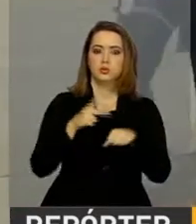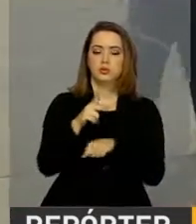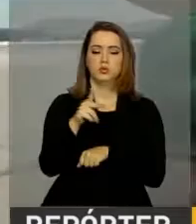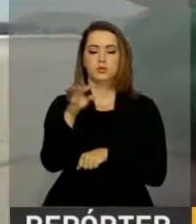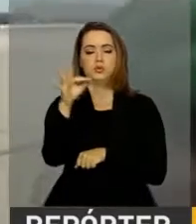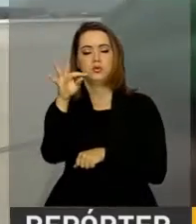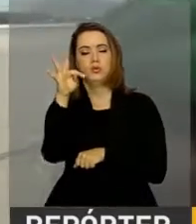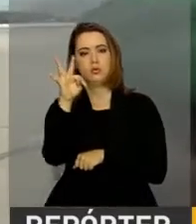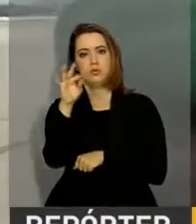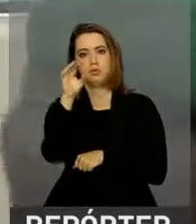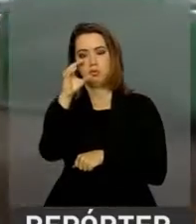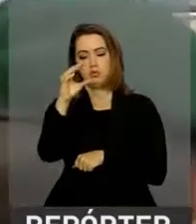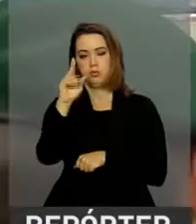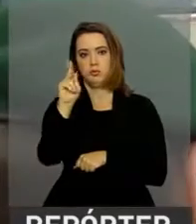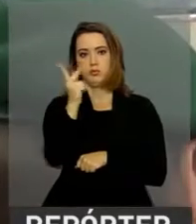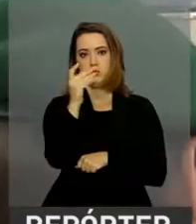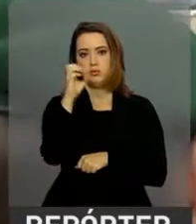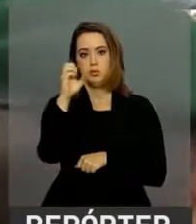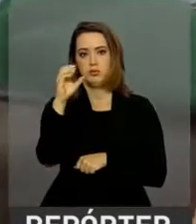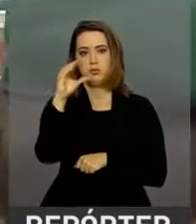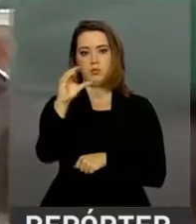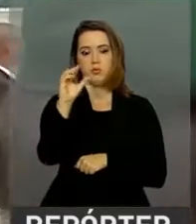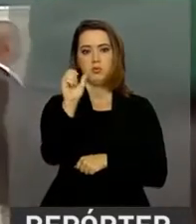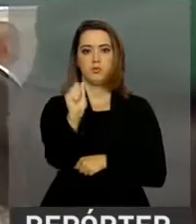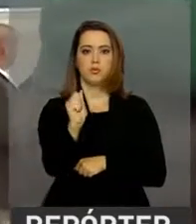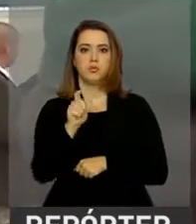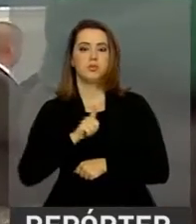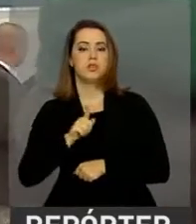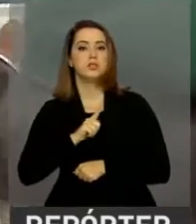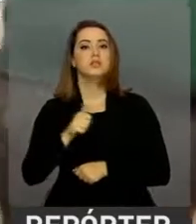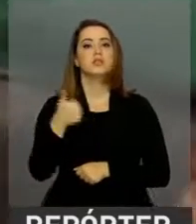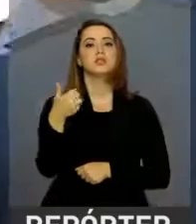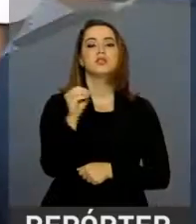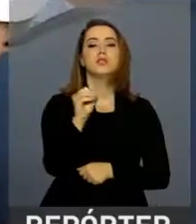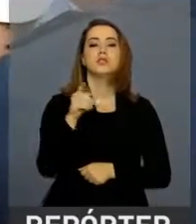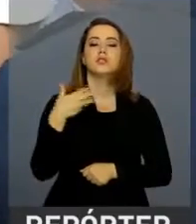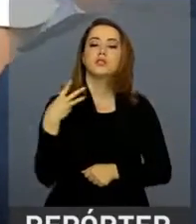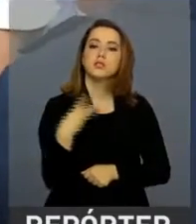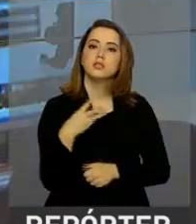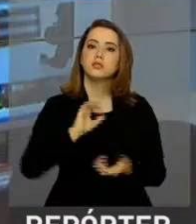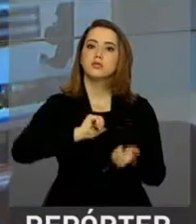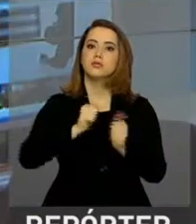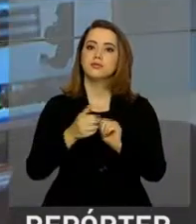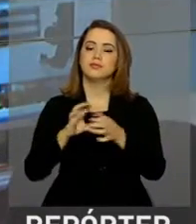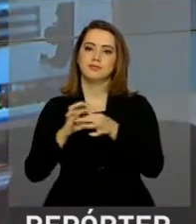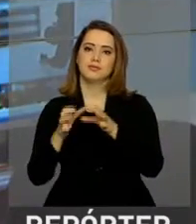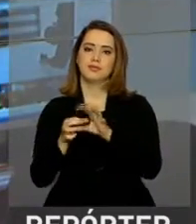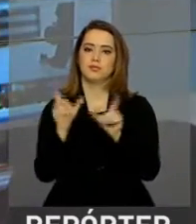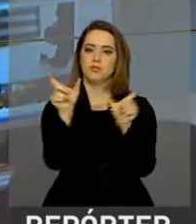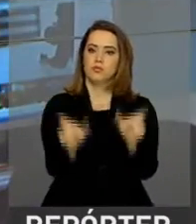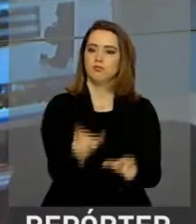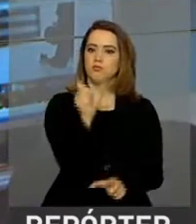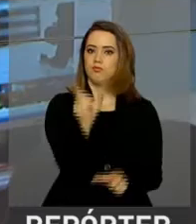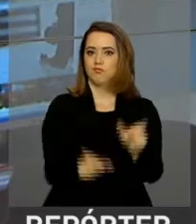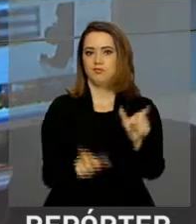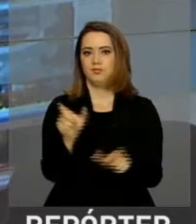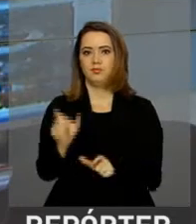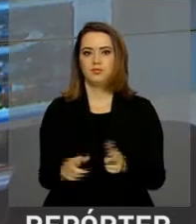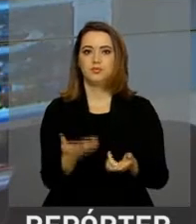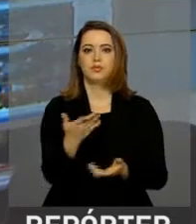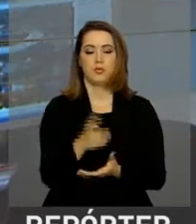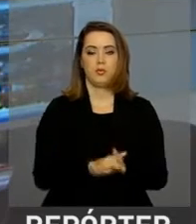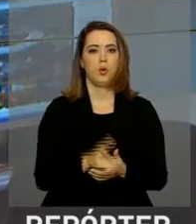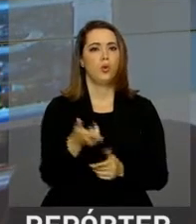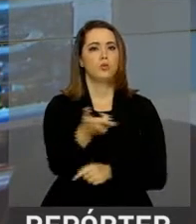tcheca tem 103 atletas competindo em 24 modalidades nas Olimpíadas. Representantes do Cazaquistão e da